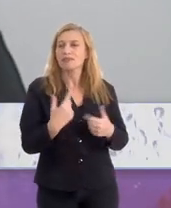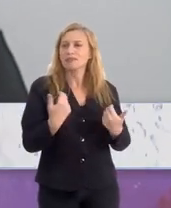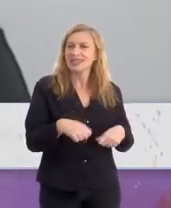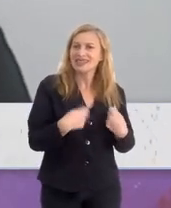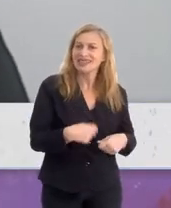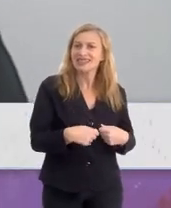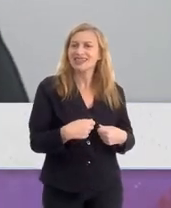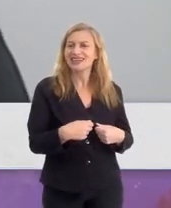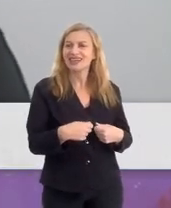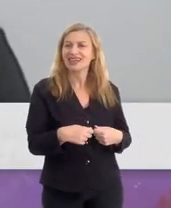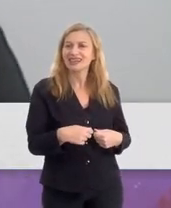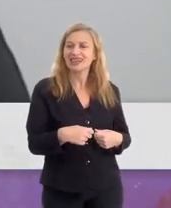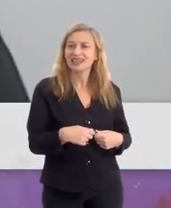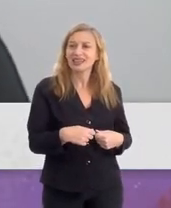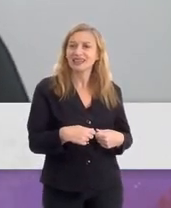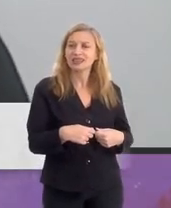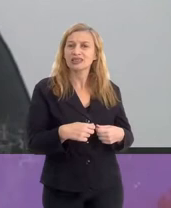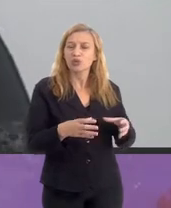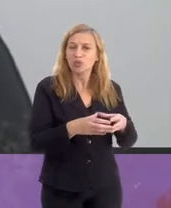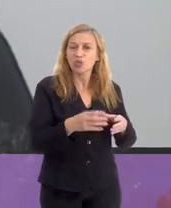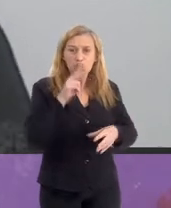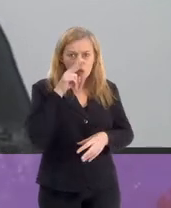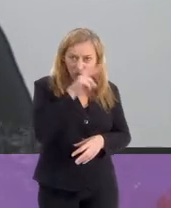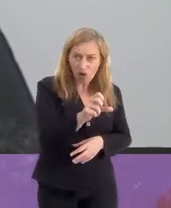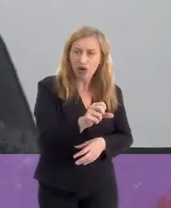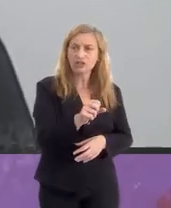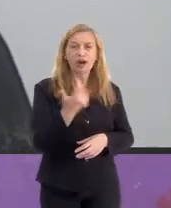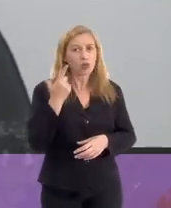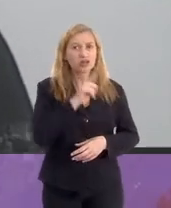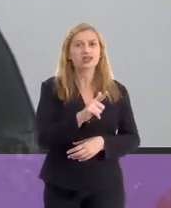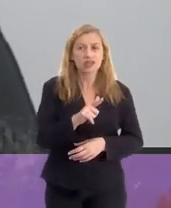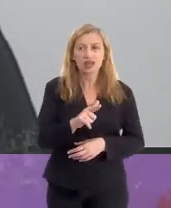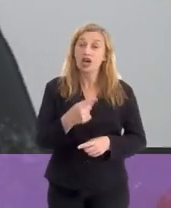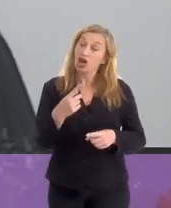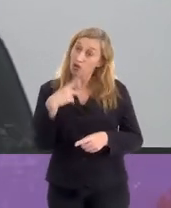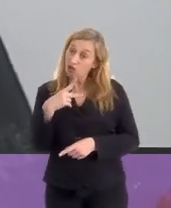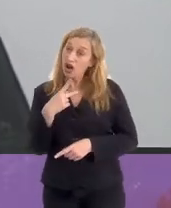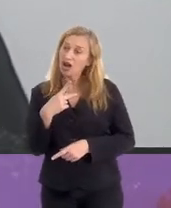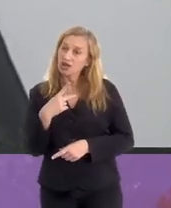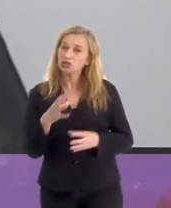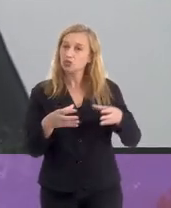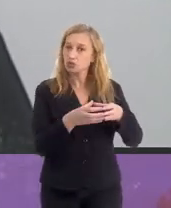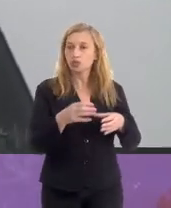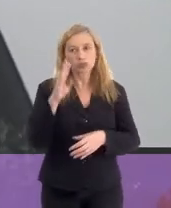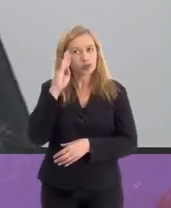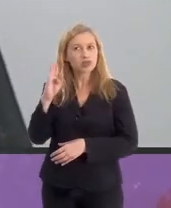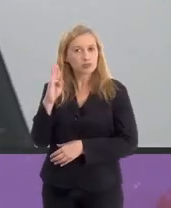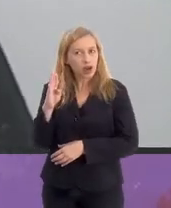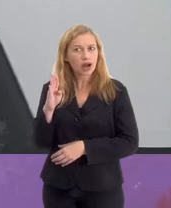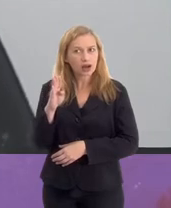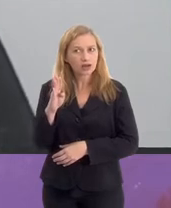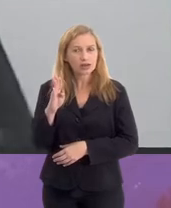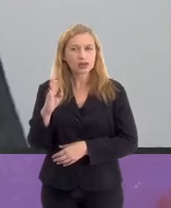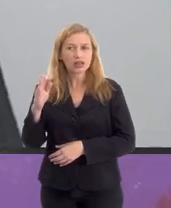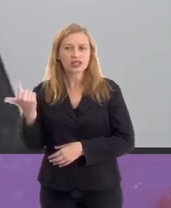tem que ter elenco tem que ter uma equipe forte na para poder suportar isso eu falo ele deixou muitos